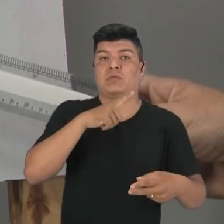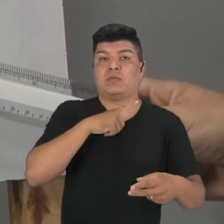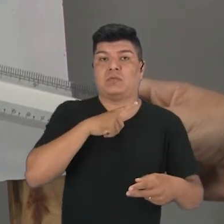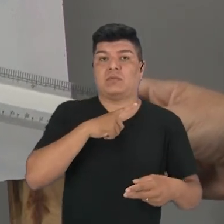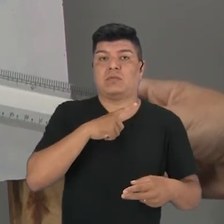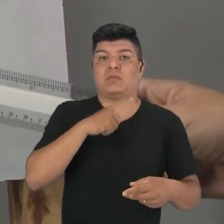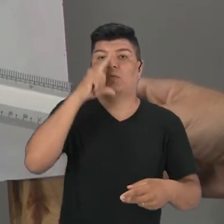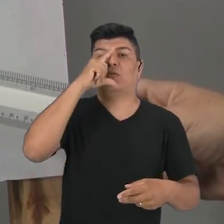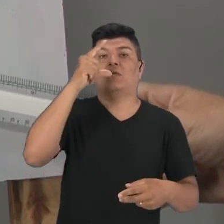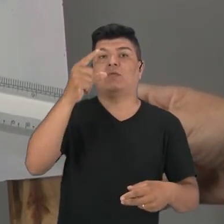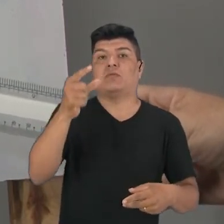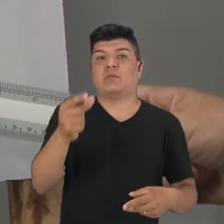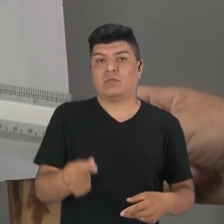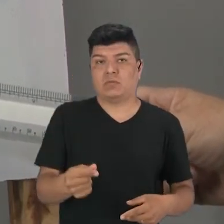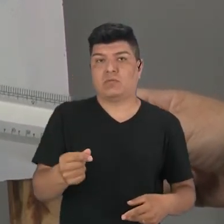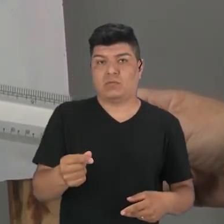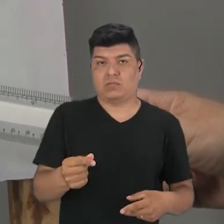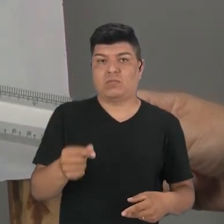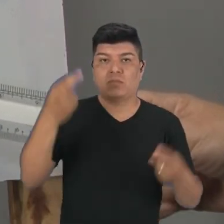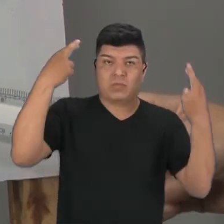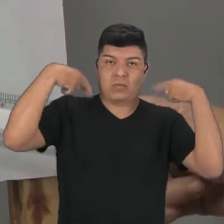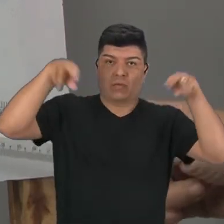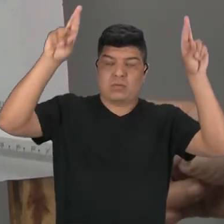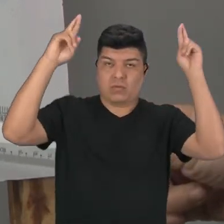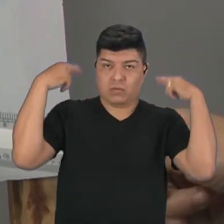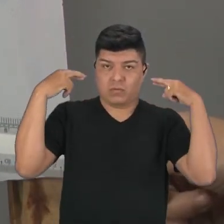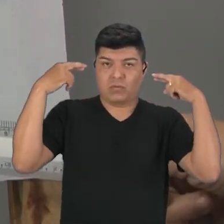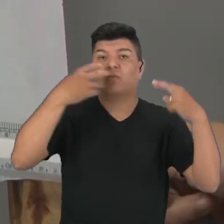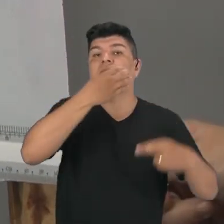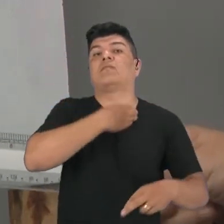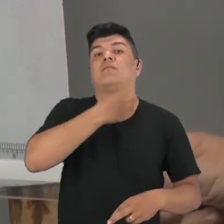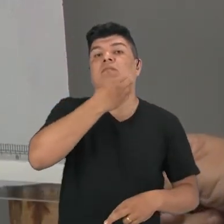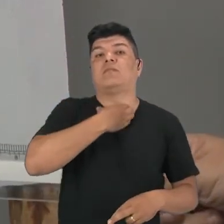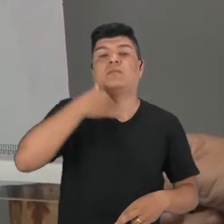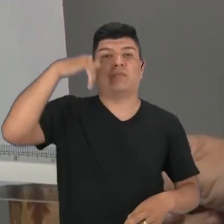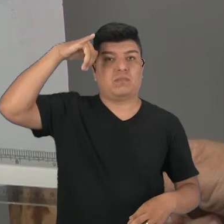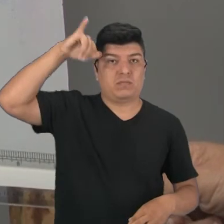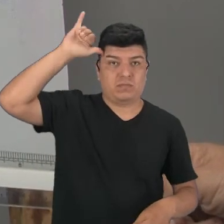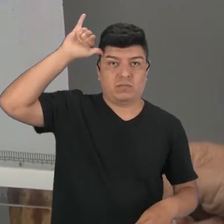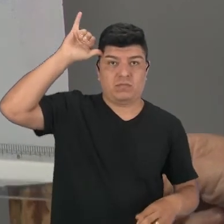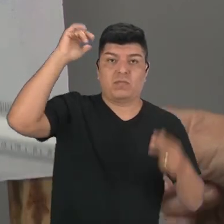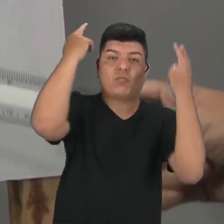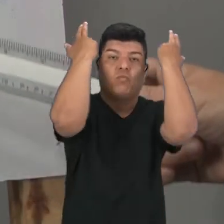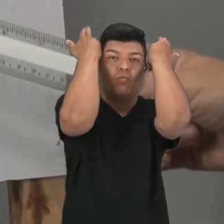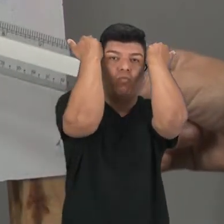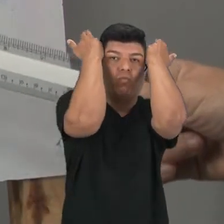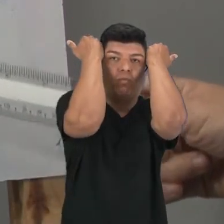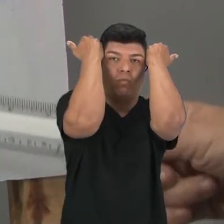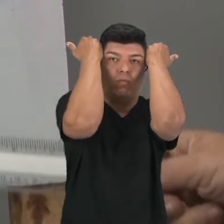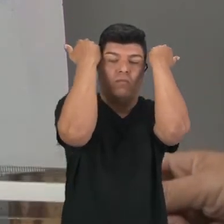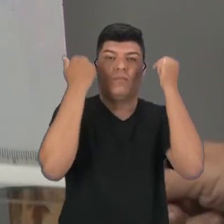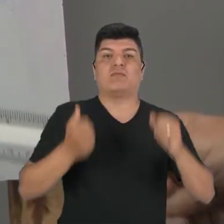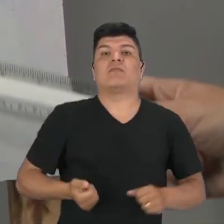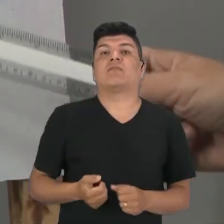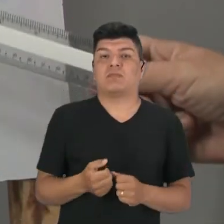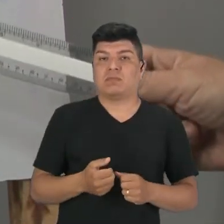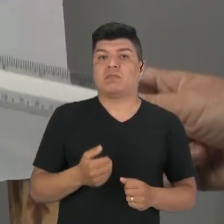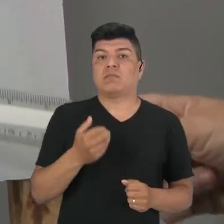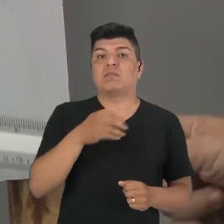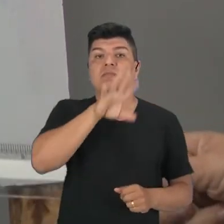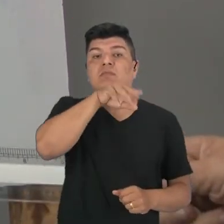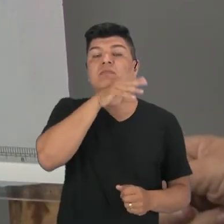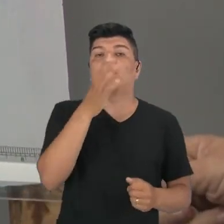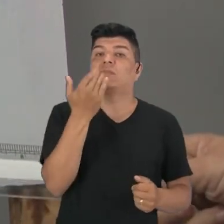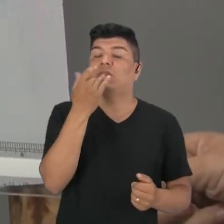temos aqui o tucano A Ovelha o veado a girafa A Vaca e o coelho são os animais e viveu se